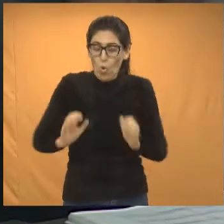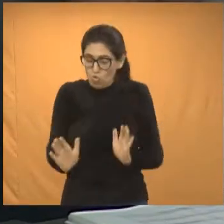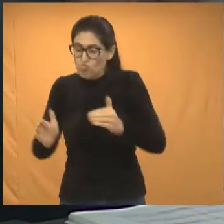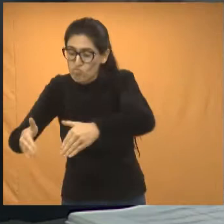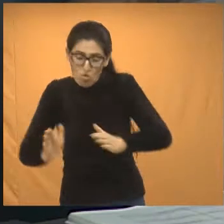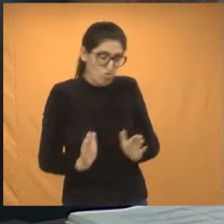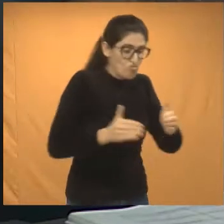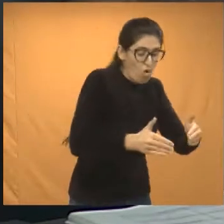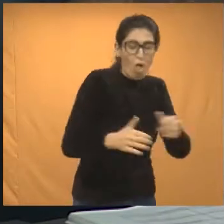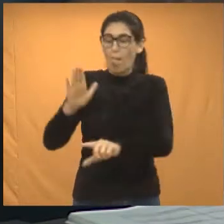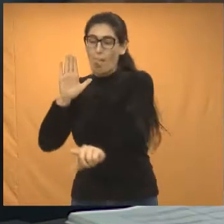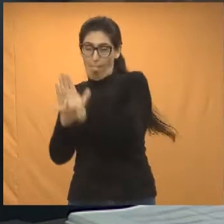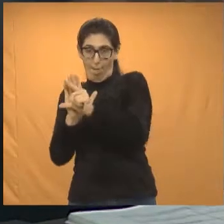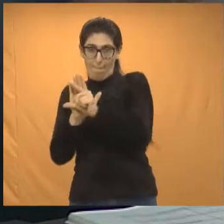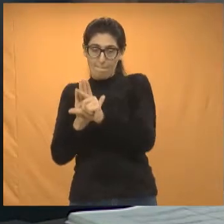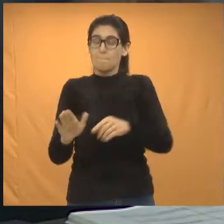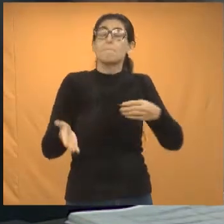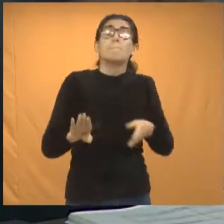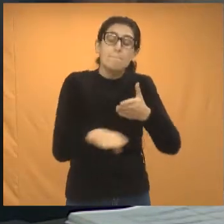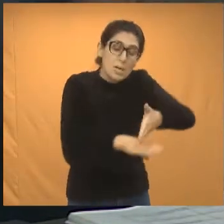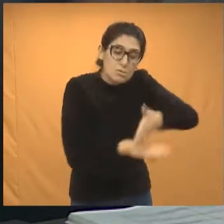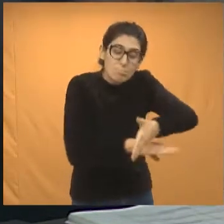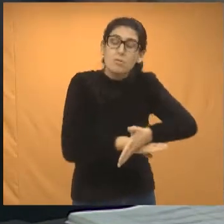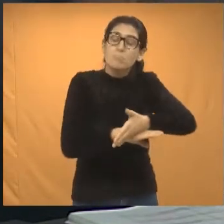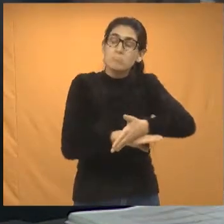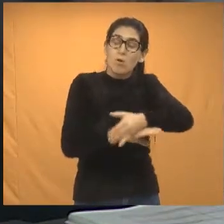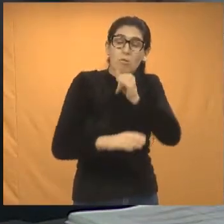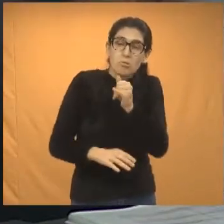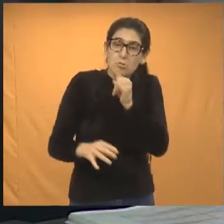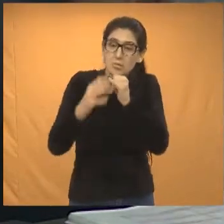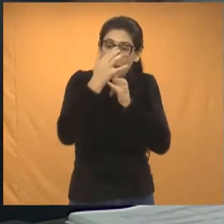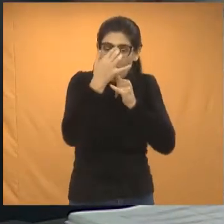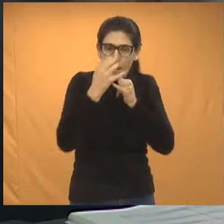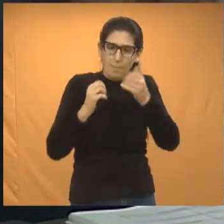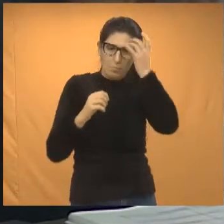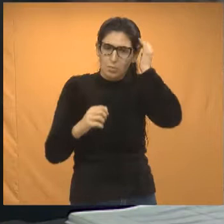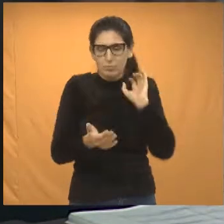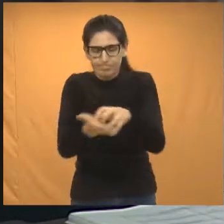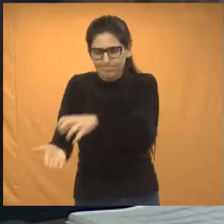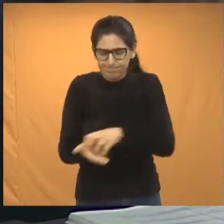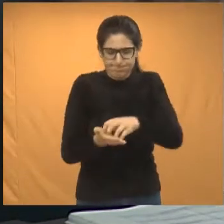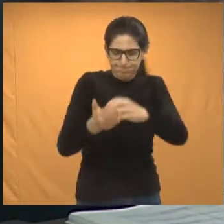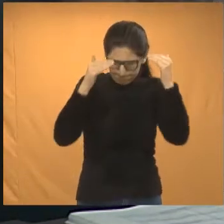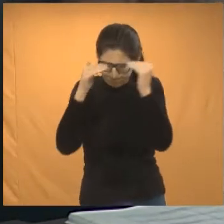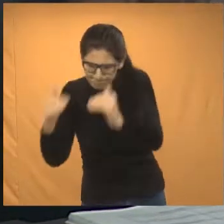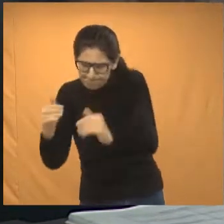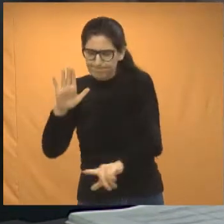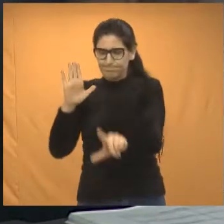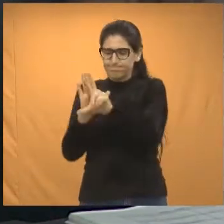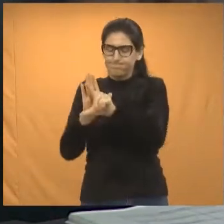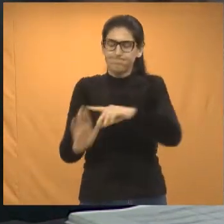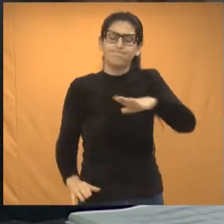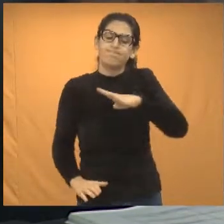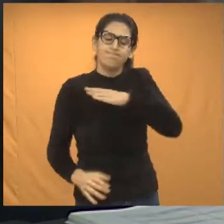participação popular, assim como do Conselho, asseguram a correta aplicação das leis ambientais no nosso município. Então essa